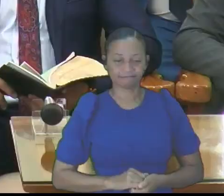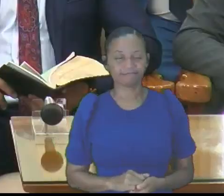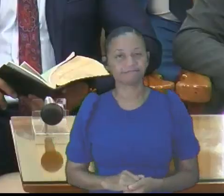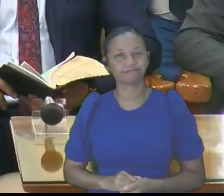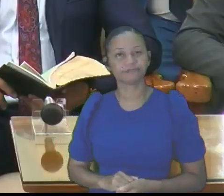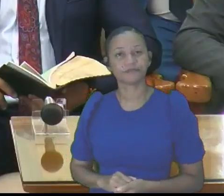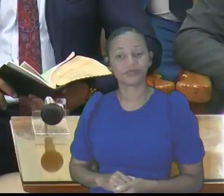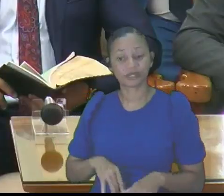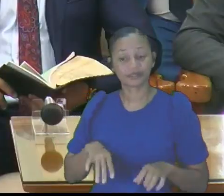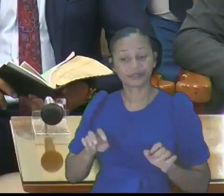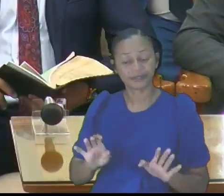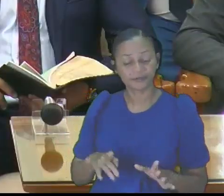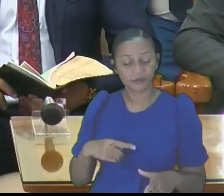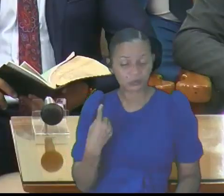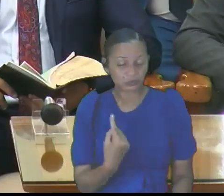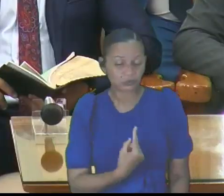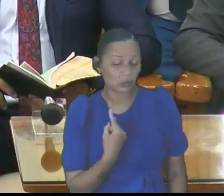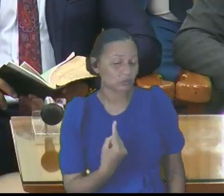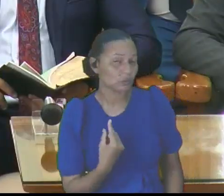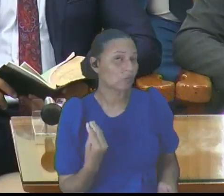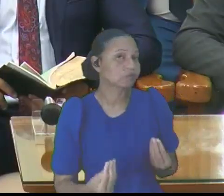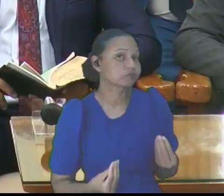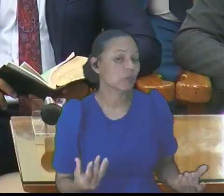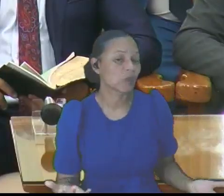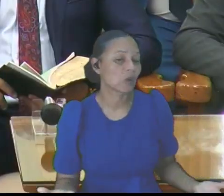E quem vive na bolha? Quem vive na bolha em casa?